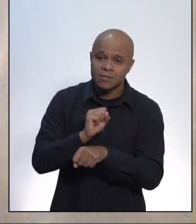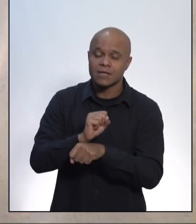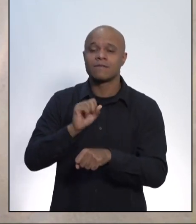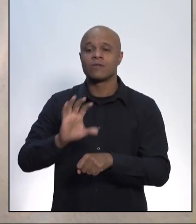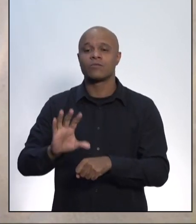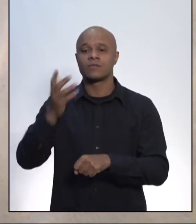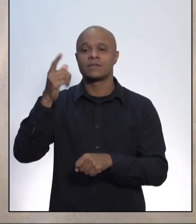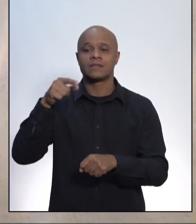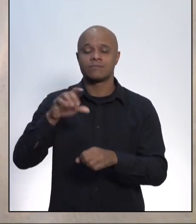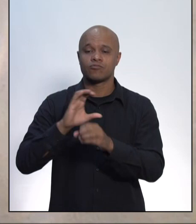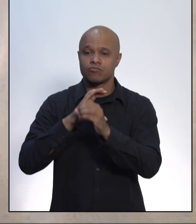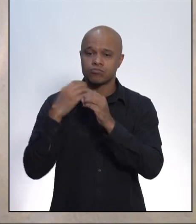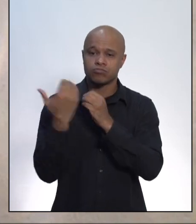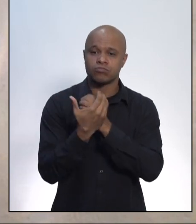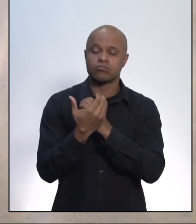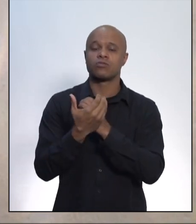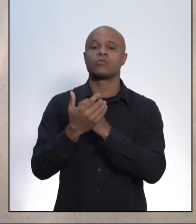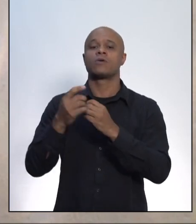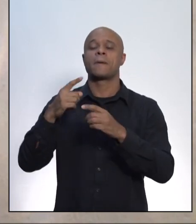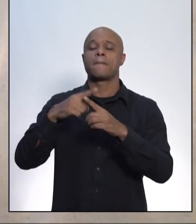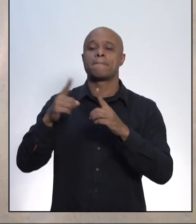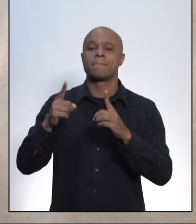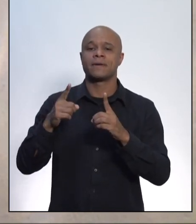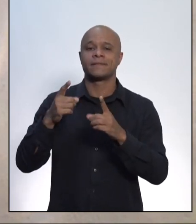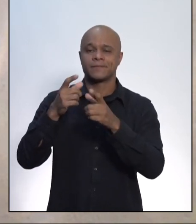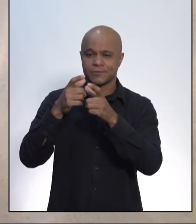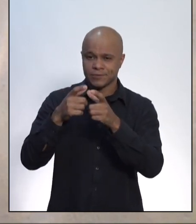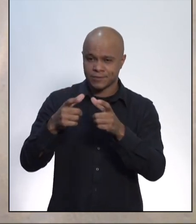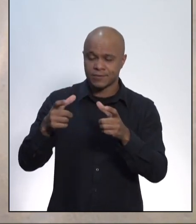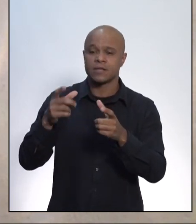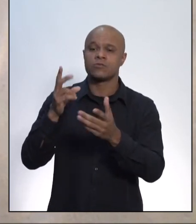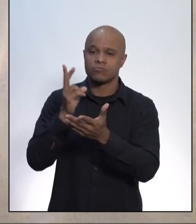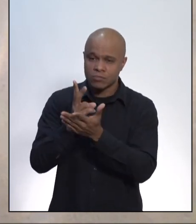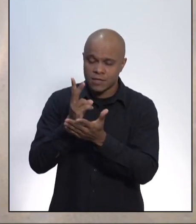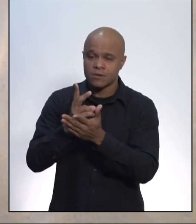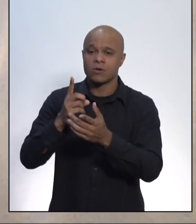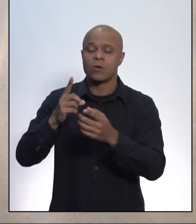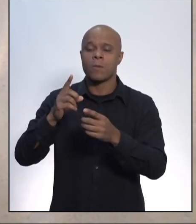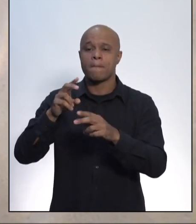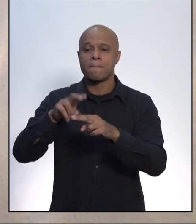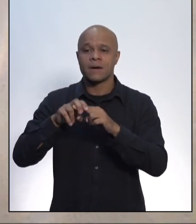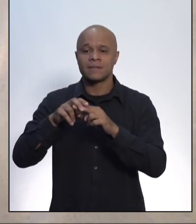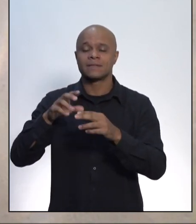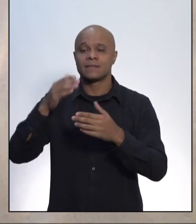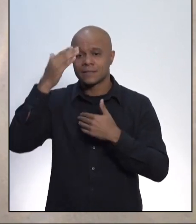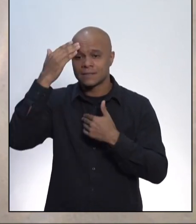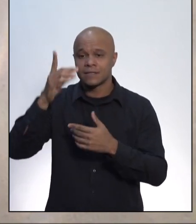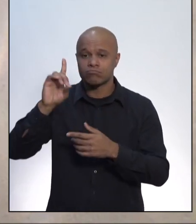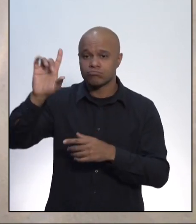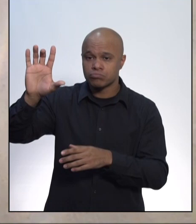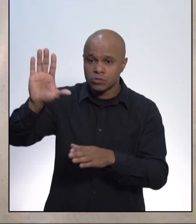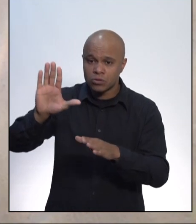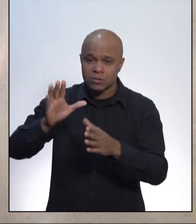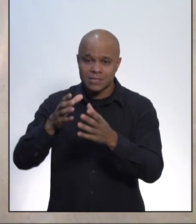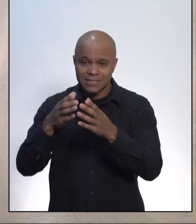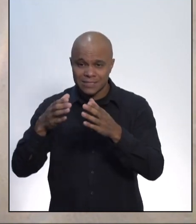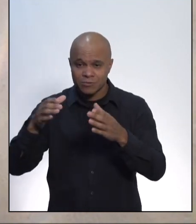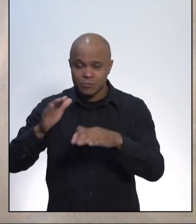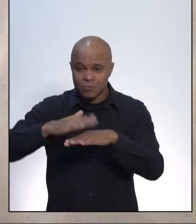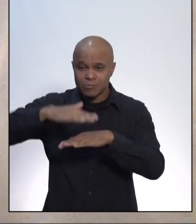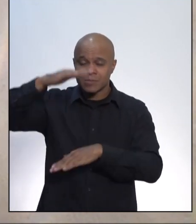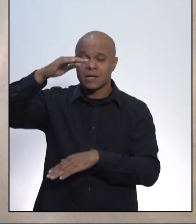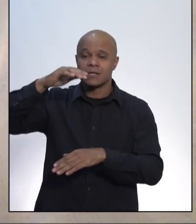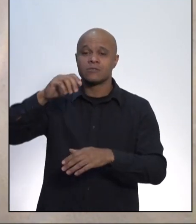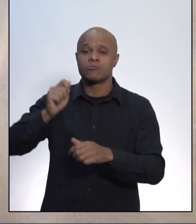essa pandemia, e vinha crescendo, né, uma plataforma que vinha crescendo, graças a Deus vinha crescendo muito, mas deu um